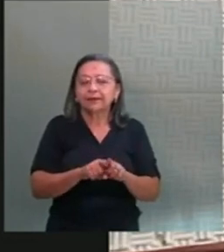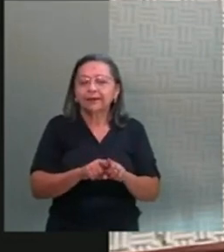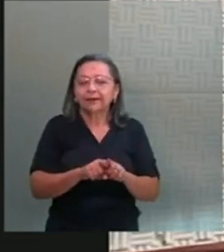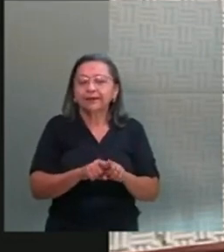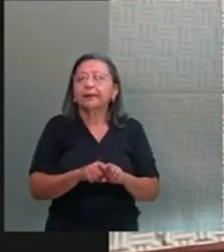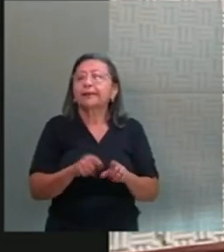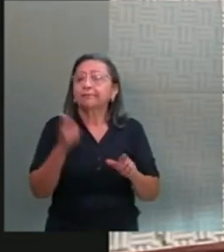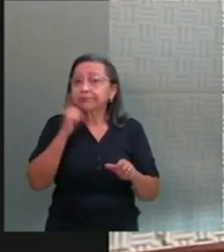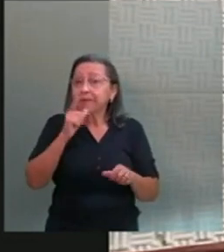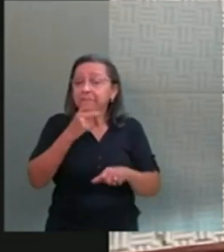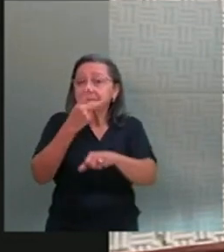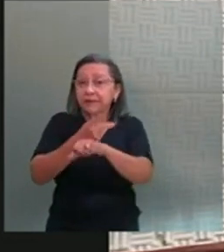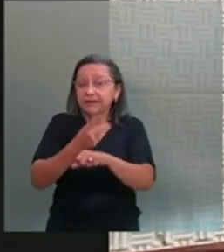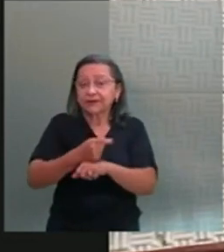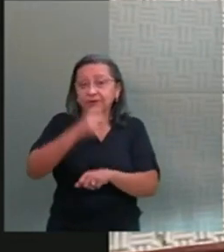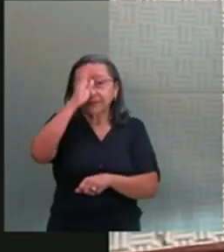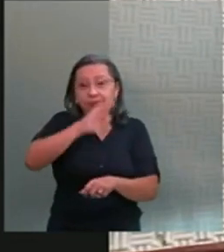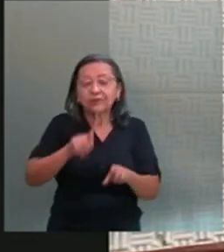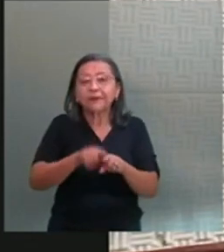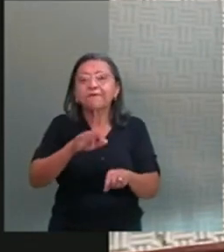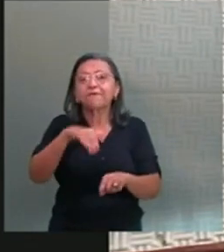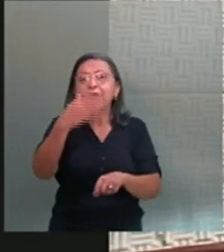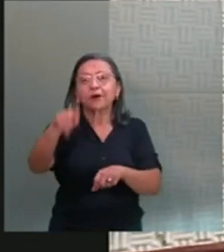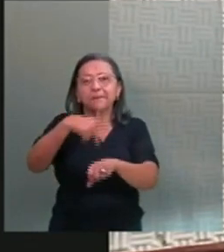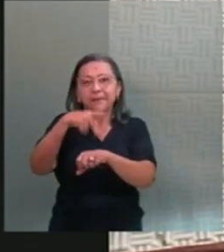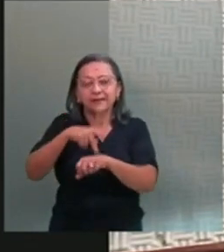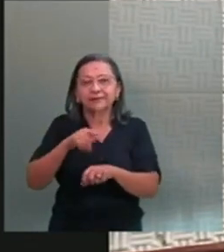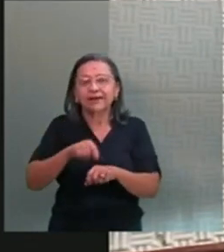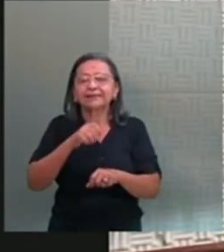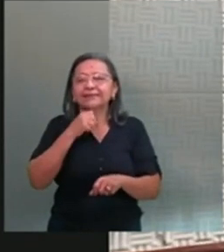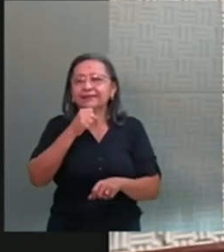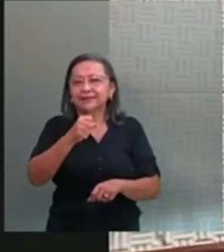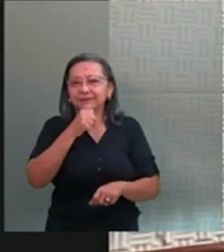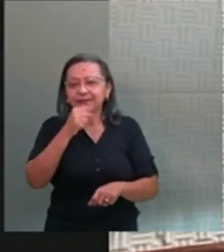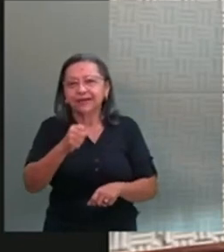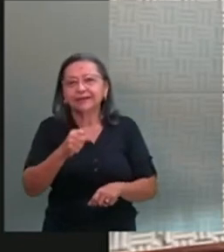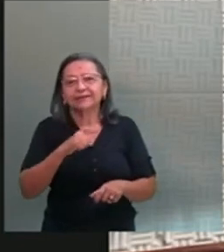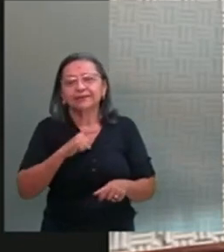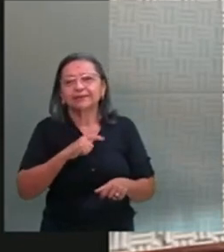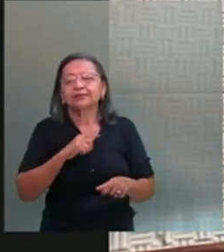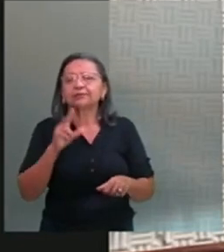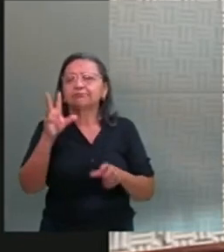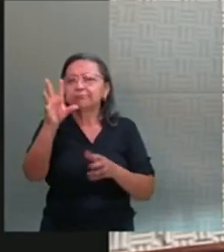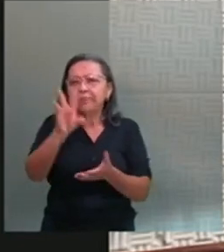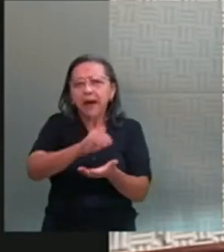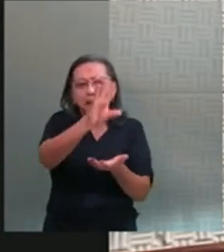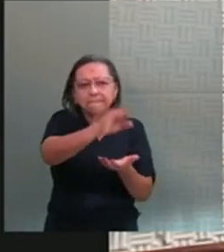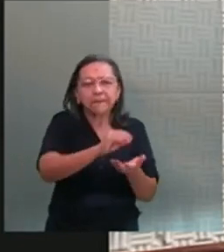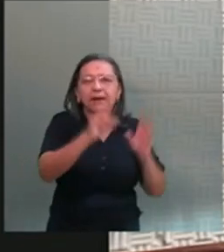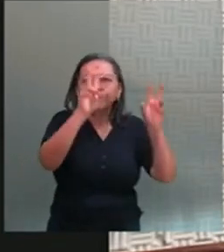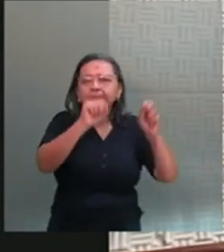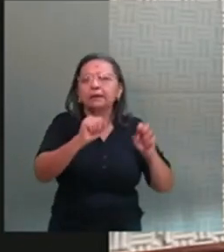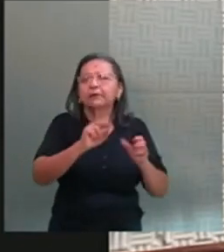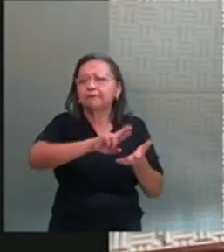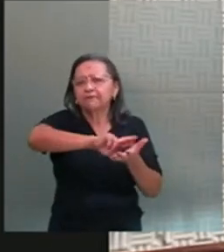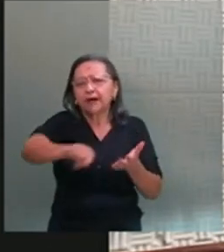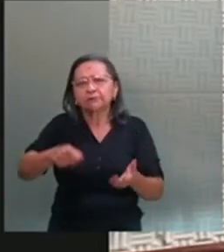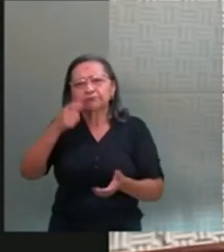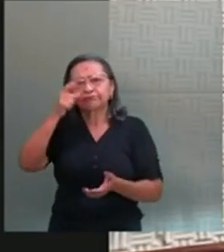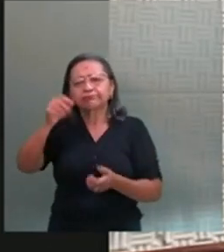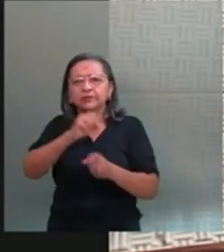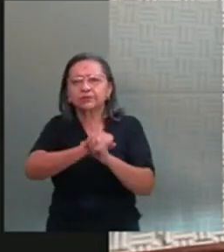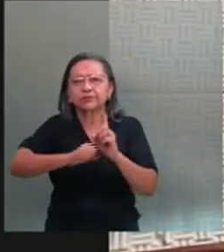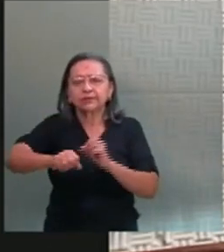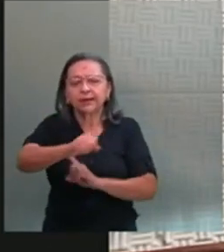premiações jornalísticas no Brasil e no exterior. Essas reportagens abordam temas diversos de interesse da sociedade, como